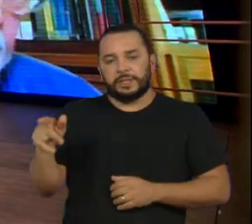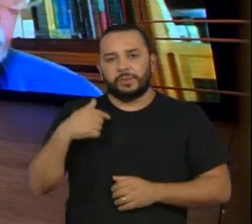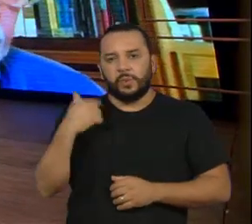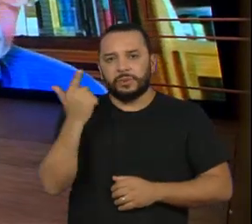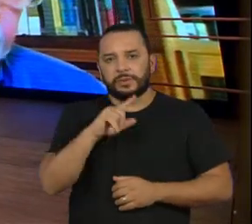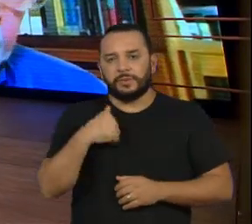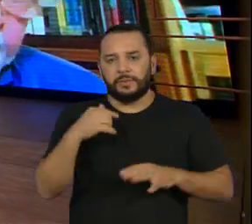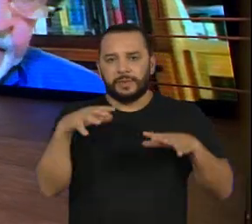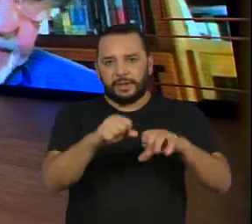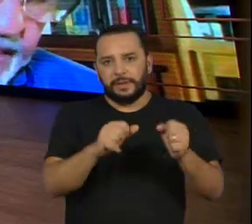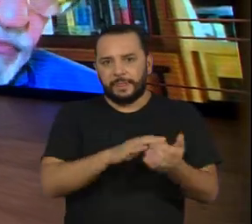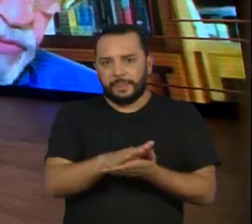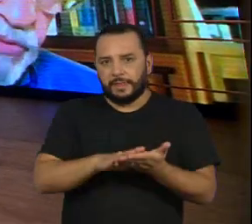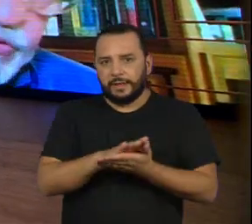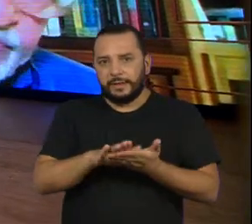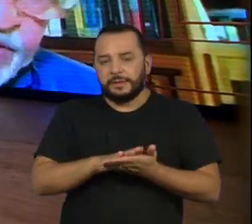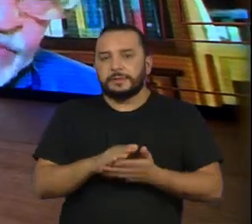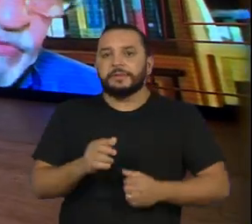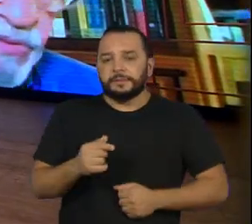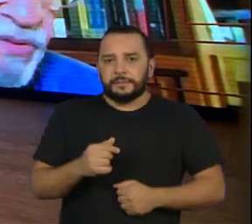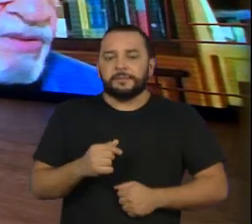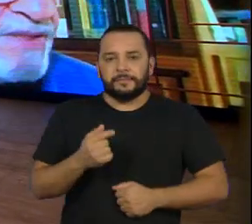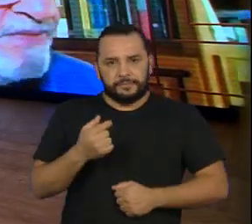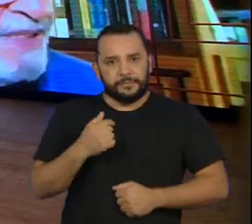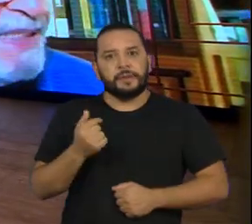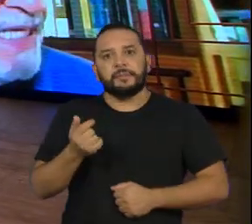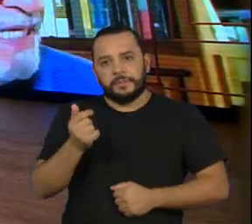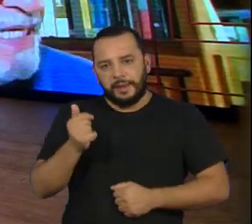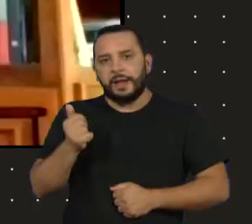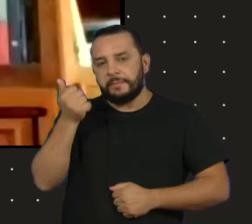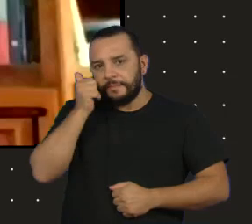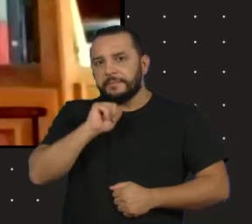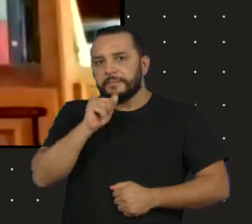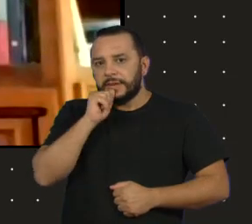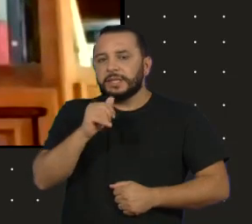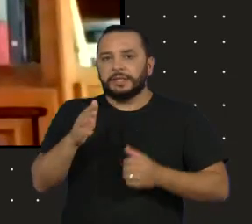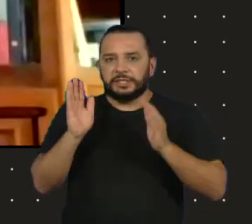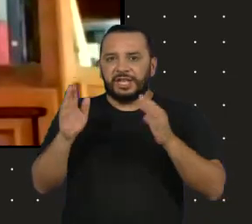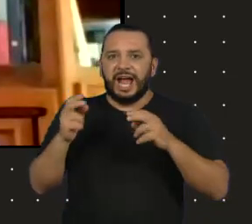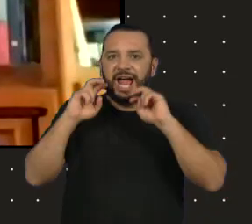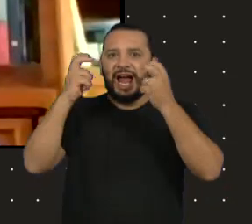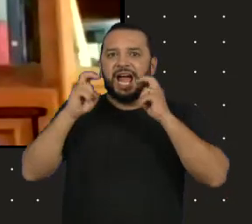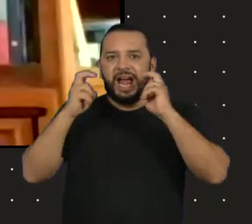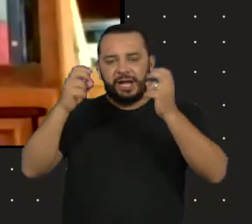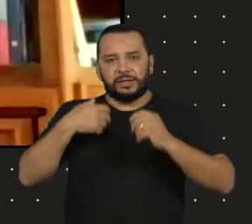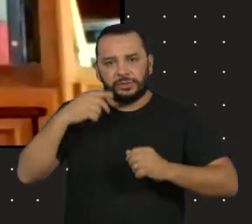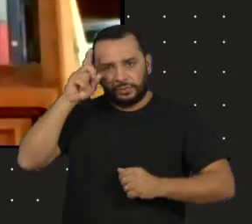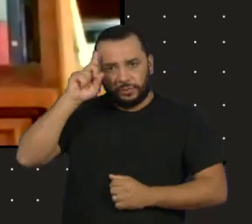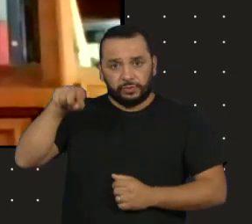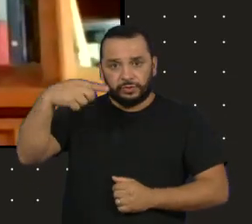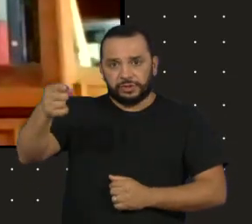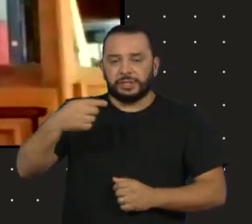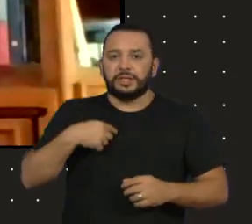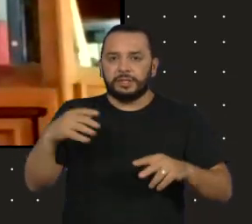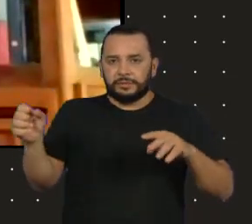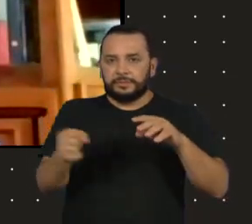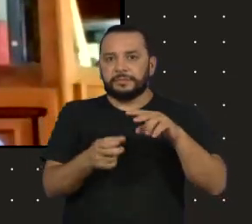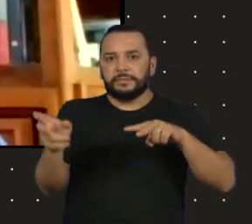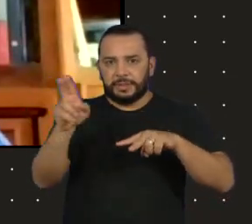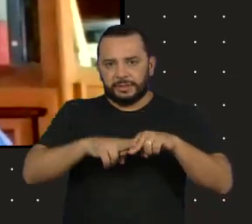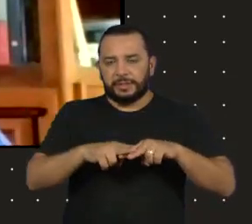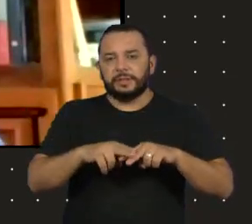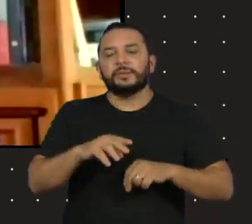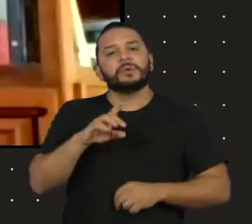fazer isso, né, porque a minha mãe acordou os vizinhos todos, enfim, e no dia seguinte me prenderam. Né, me levaram